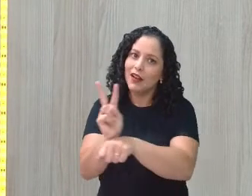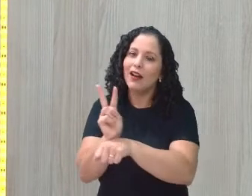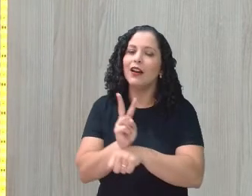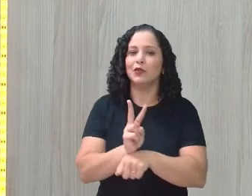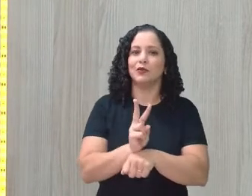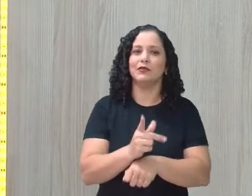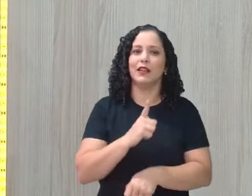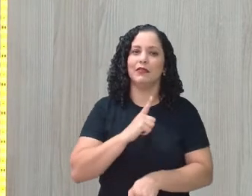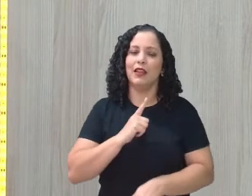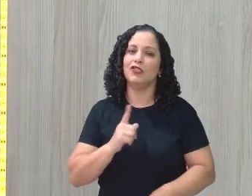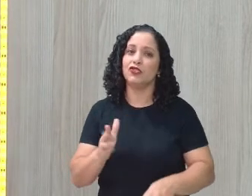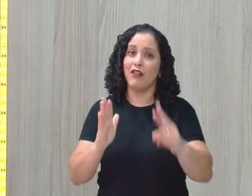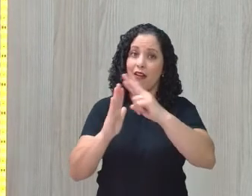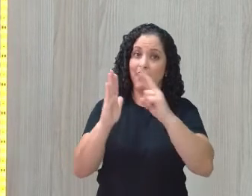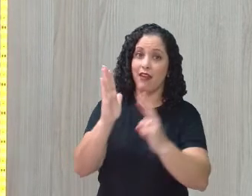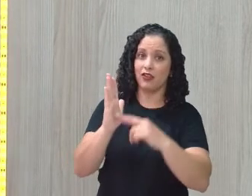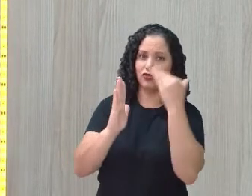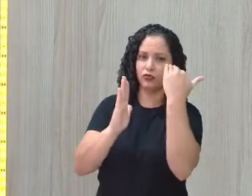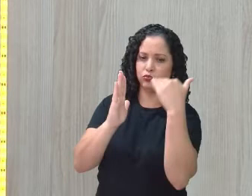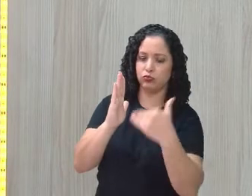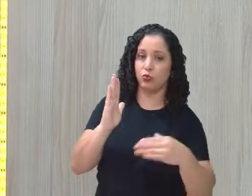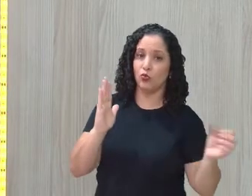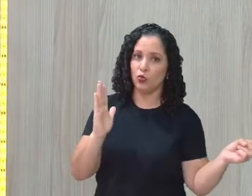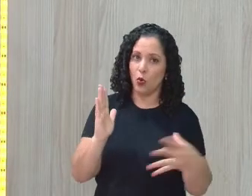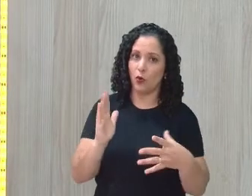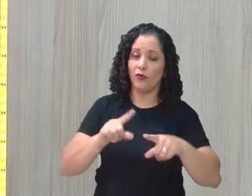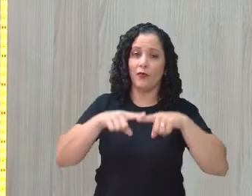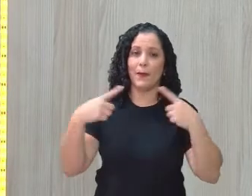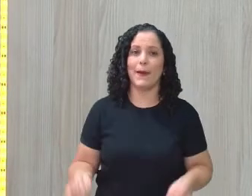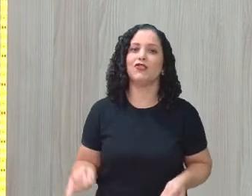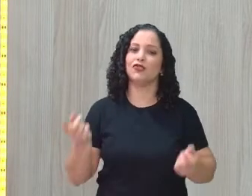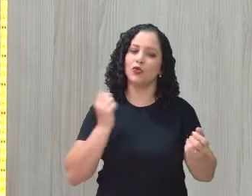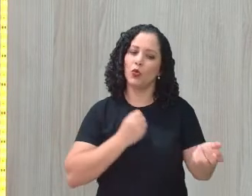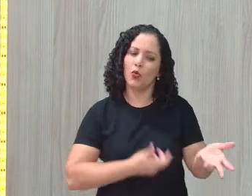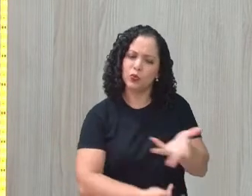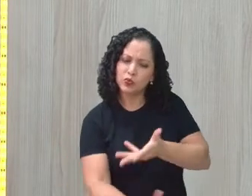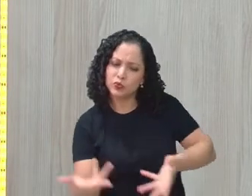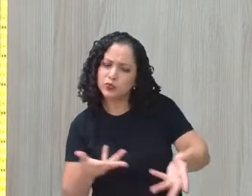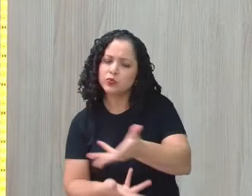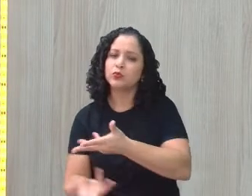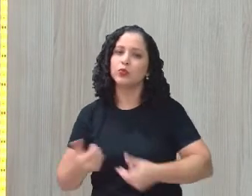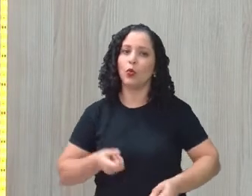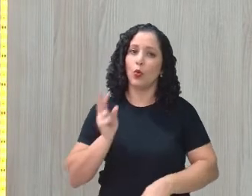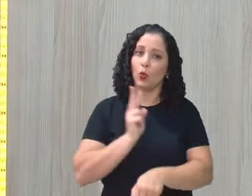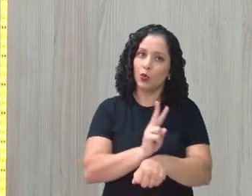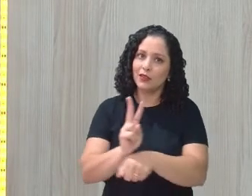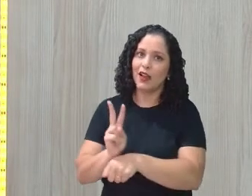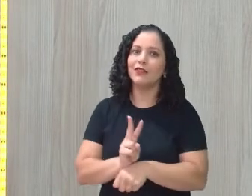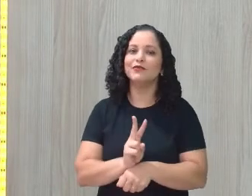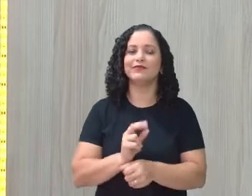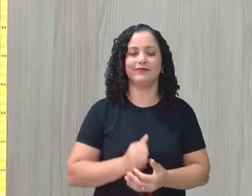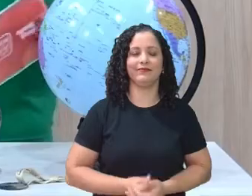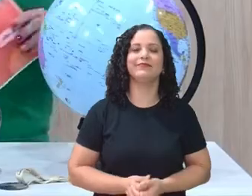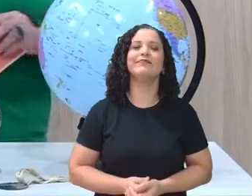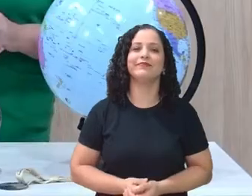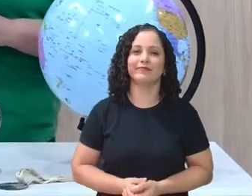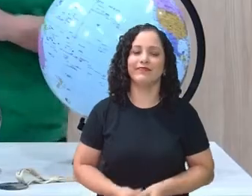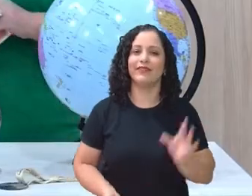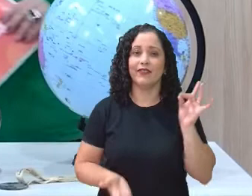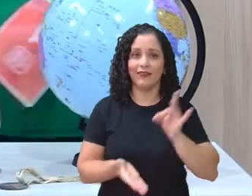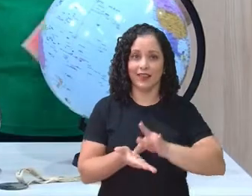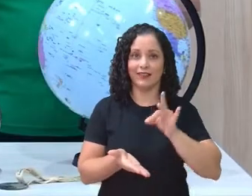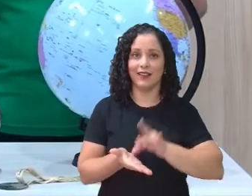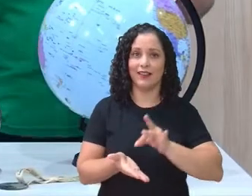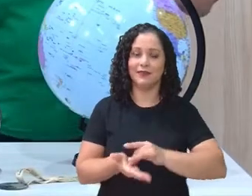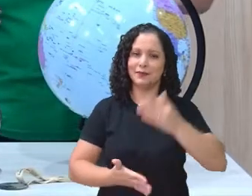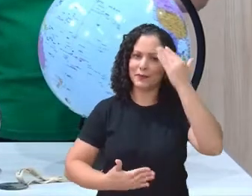com novos protocolos, mas vamos manter os cuidados também que devemos ter com o Covid. Pois é, Cláudia,